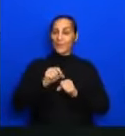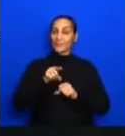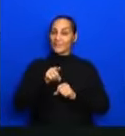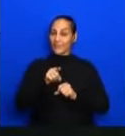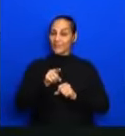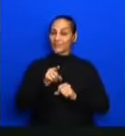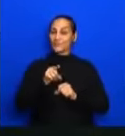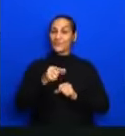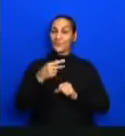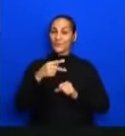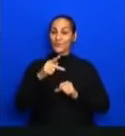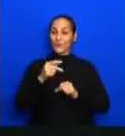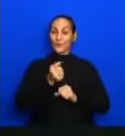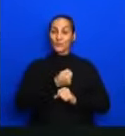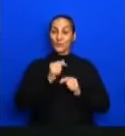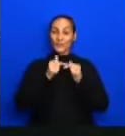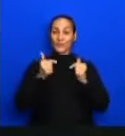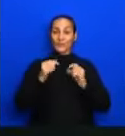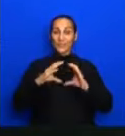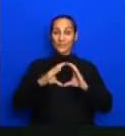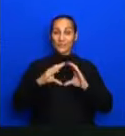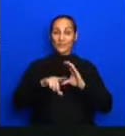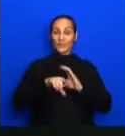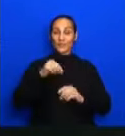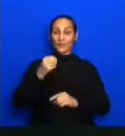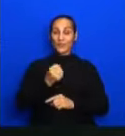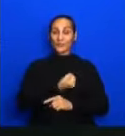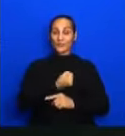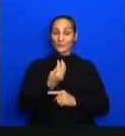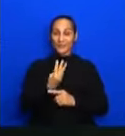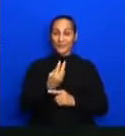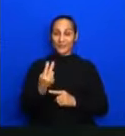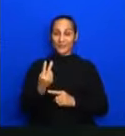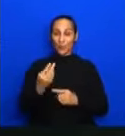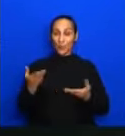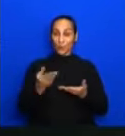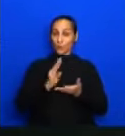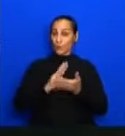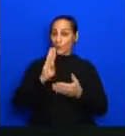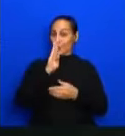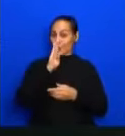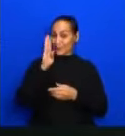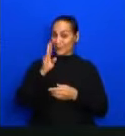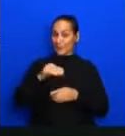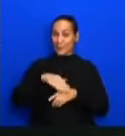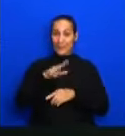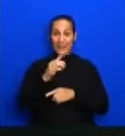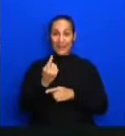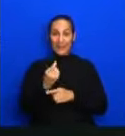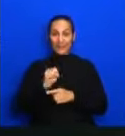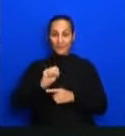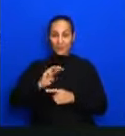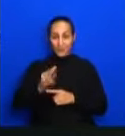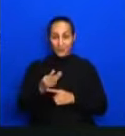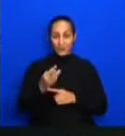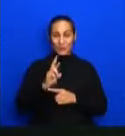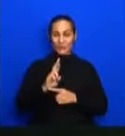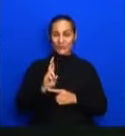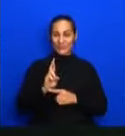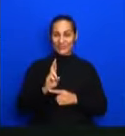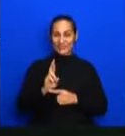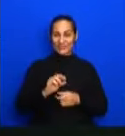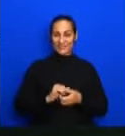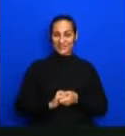seu número da sorte. Bola sorteada, 32, número 32. Hoje com prêmio principal de mais de 18 milhões